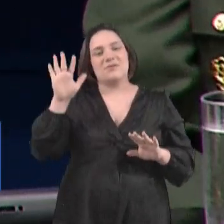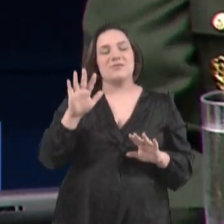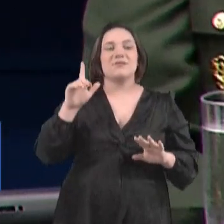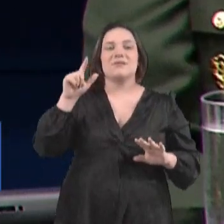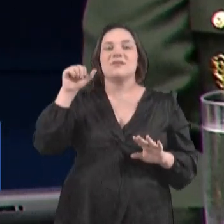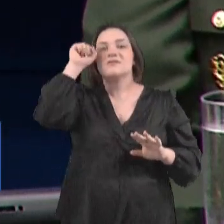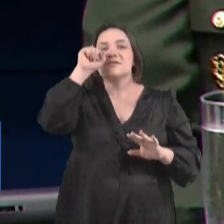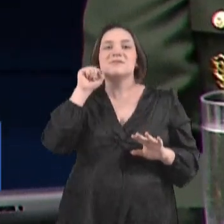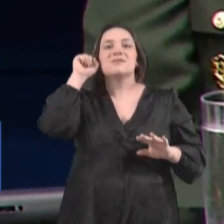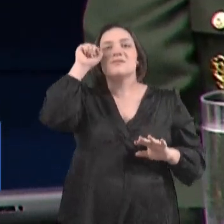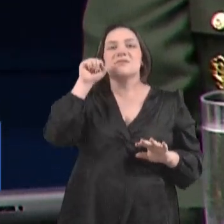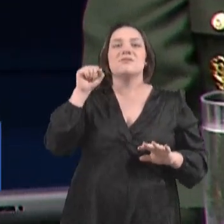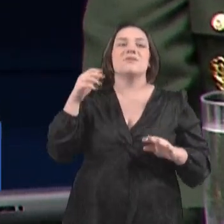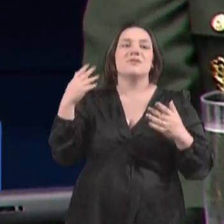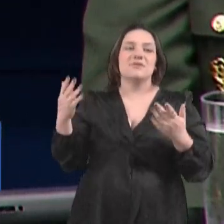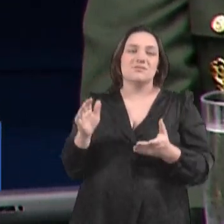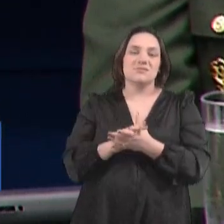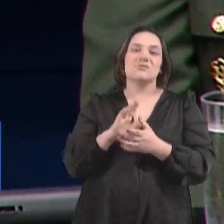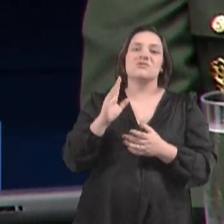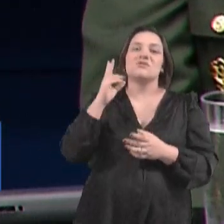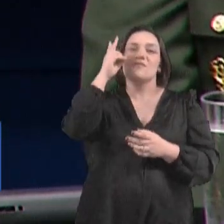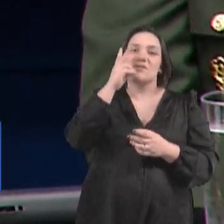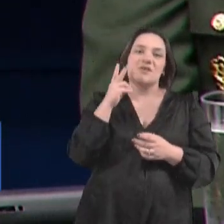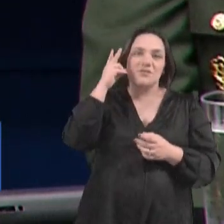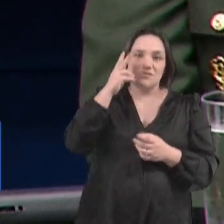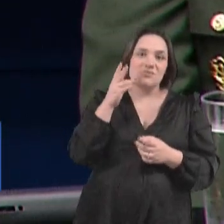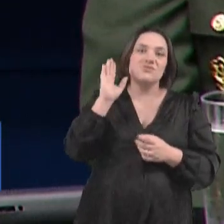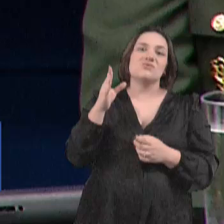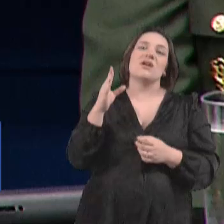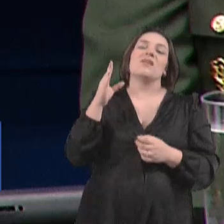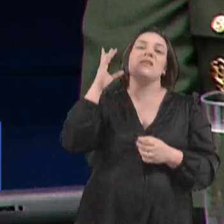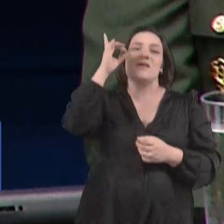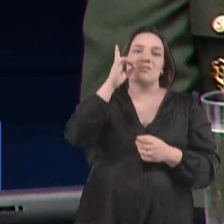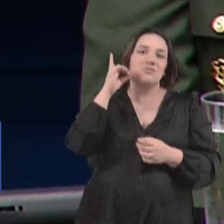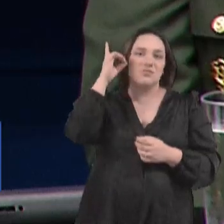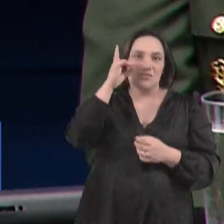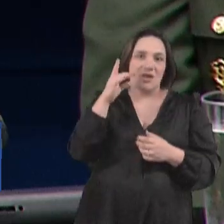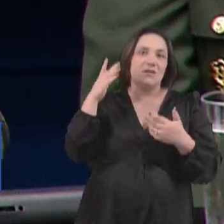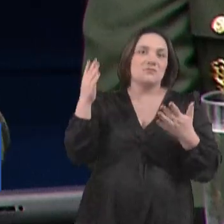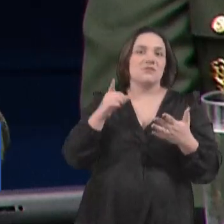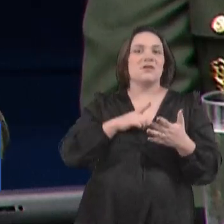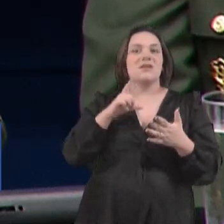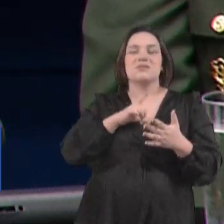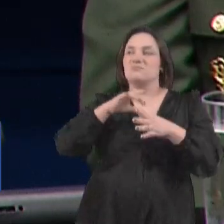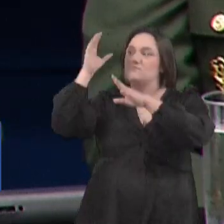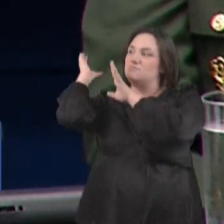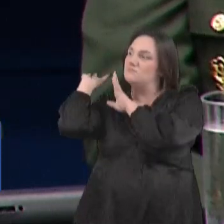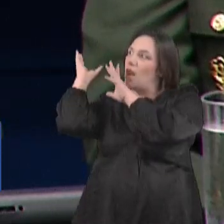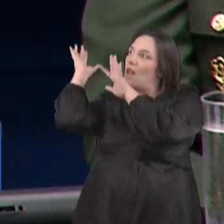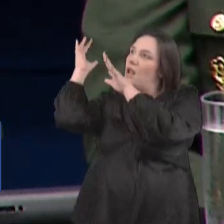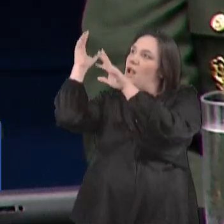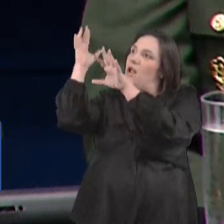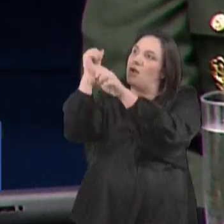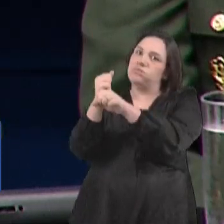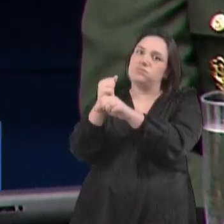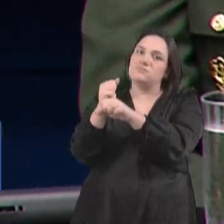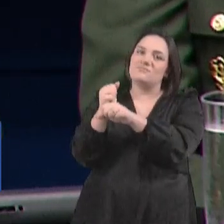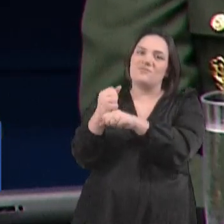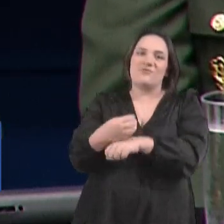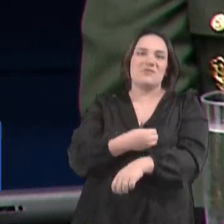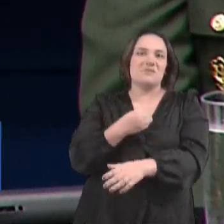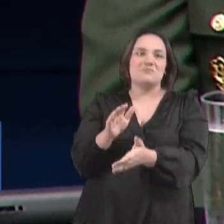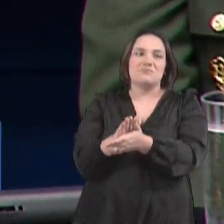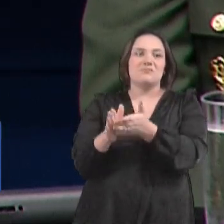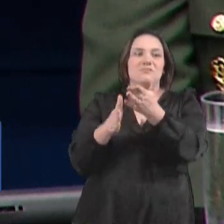nossa senadora, foi vereadora, deputada, uma história de vida extraordinária.